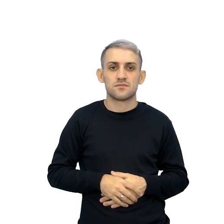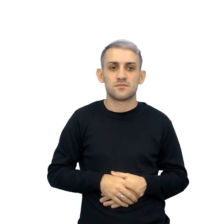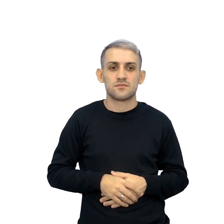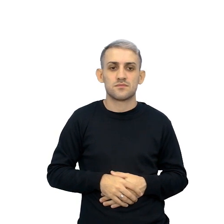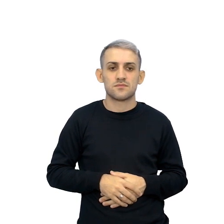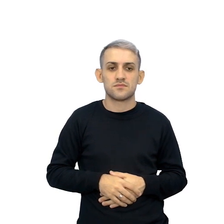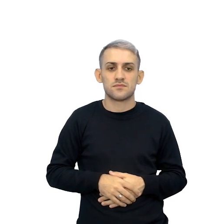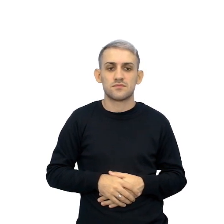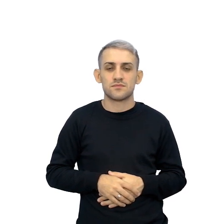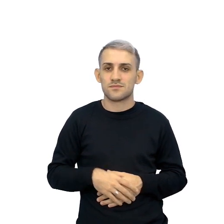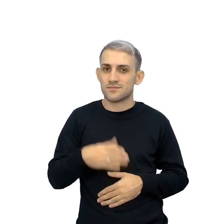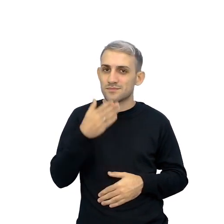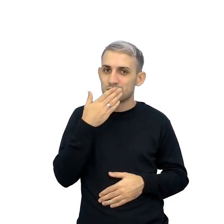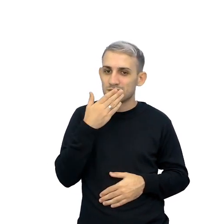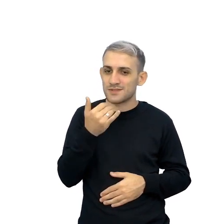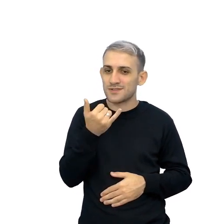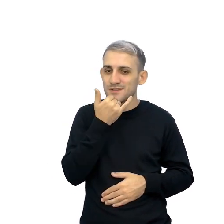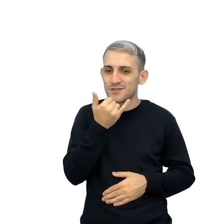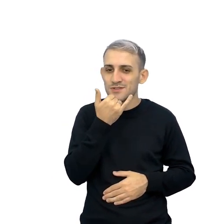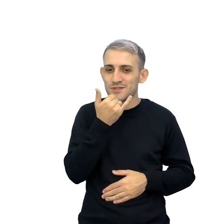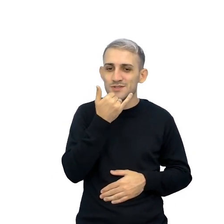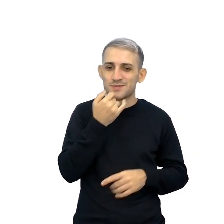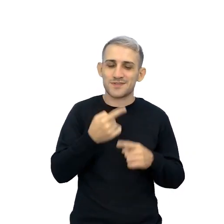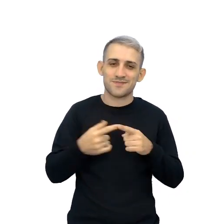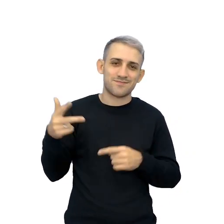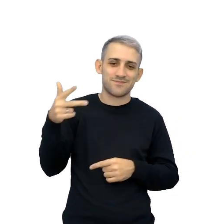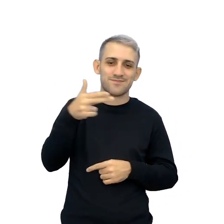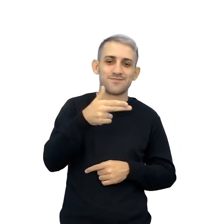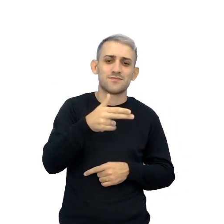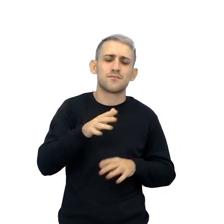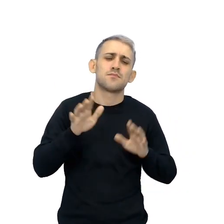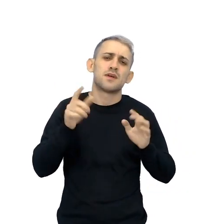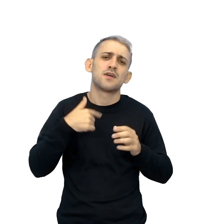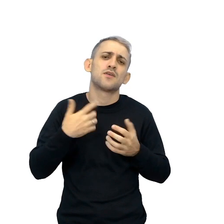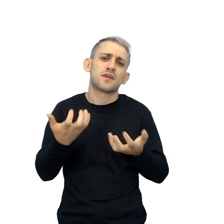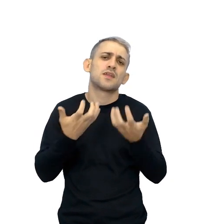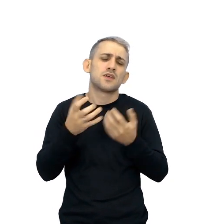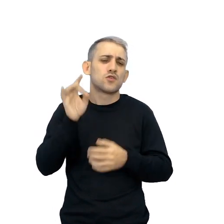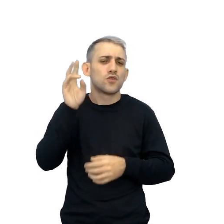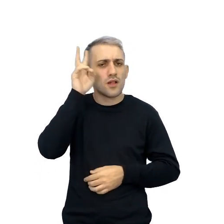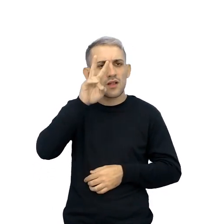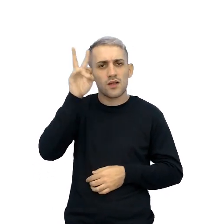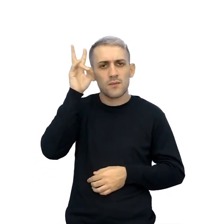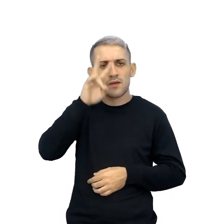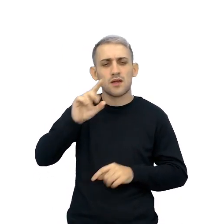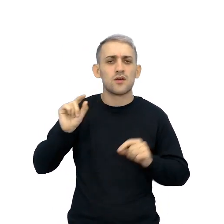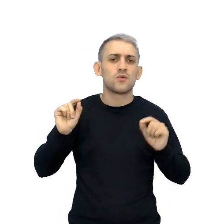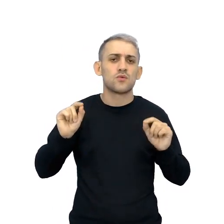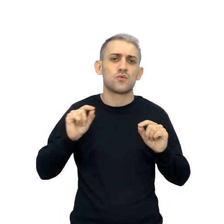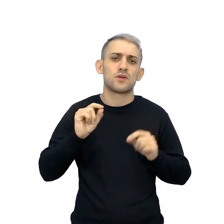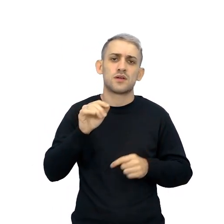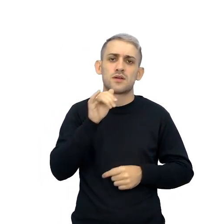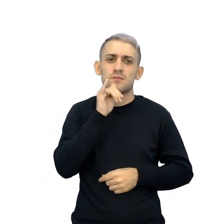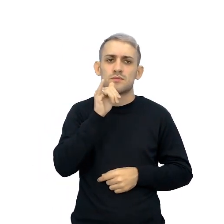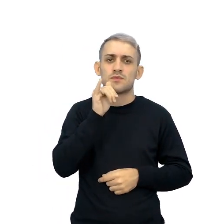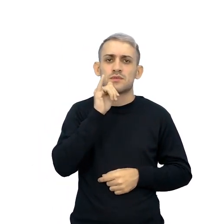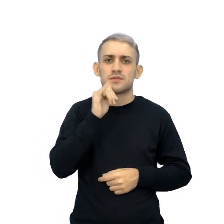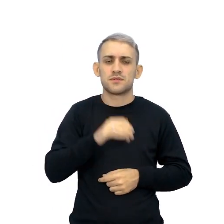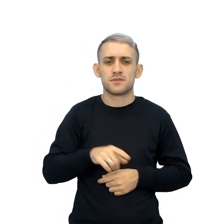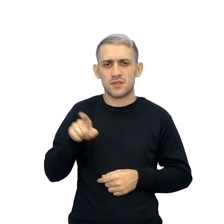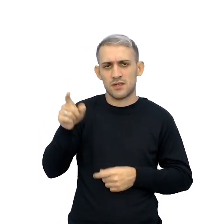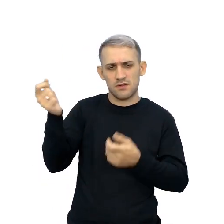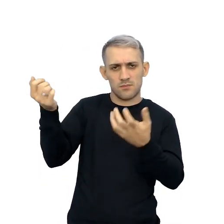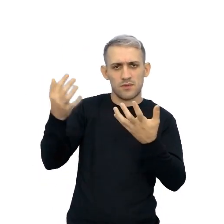podemos, Valdir, peço desculpa do delay aí que houve. Mas eu queria só ressaltar também, Valdir, que com a sua